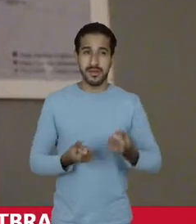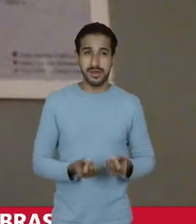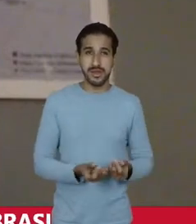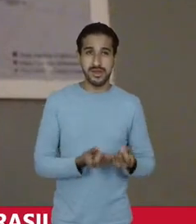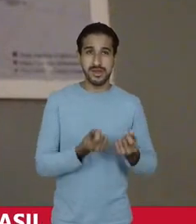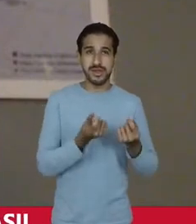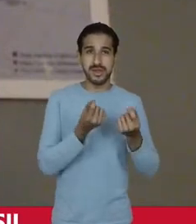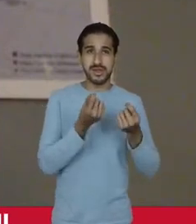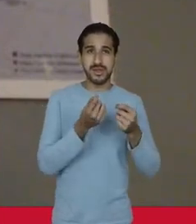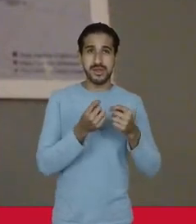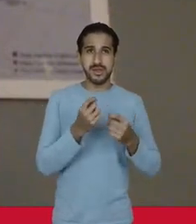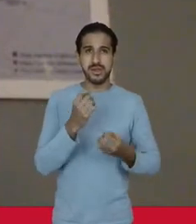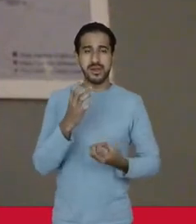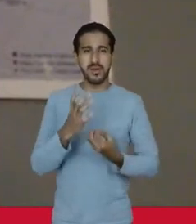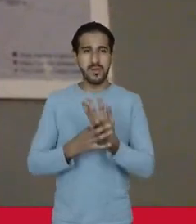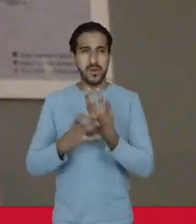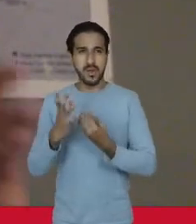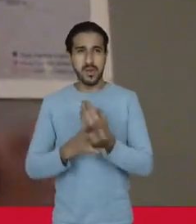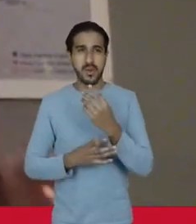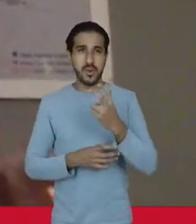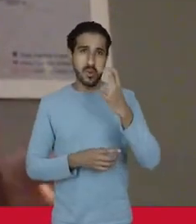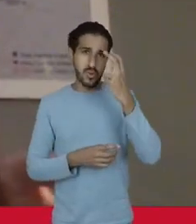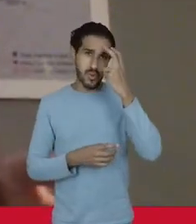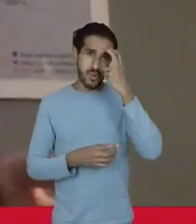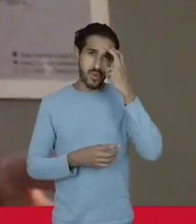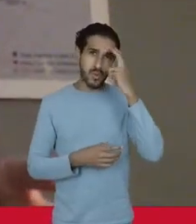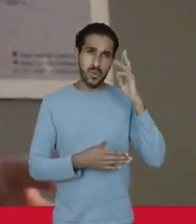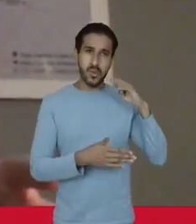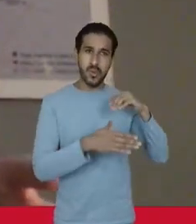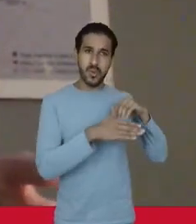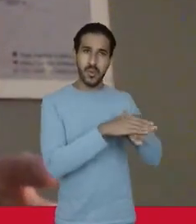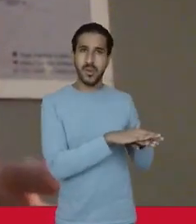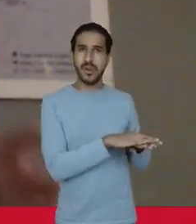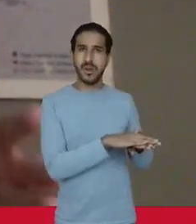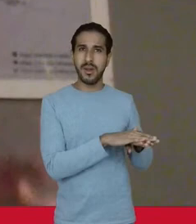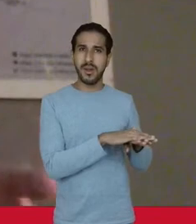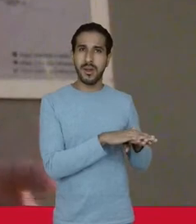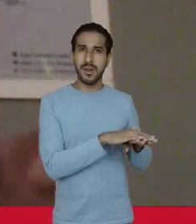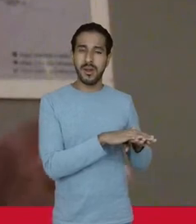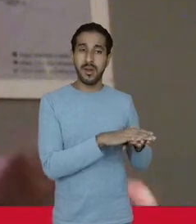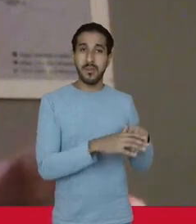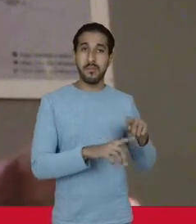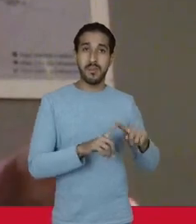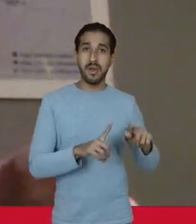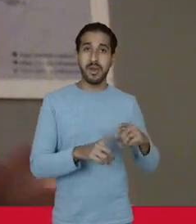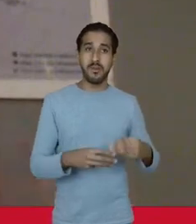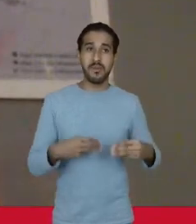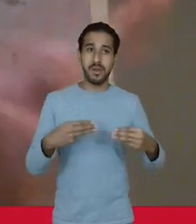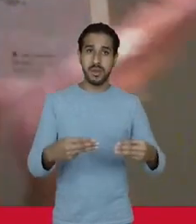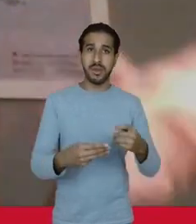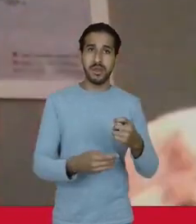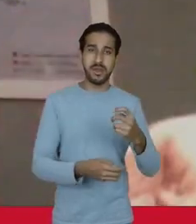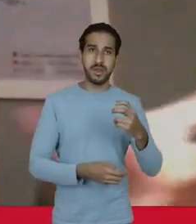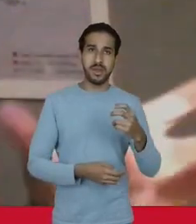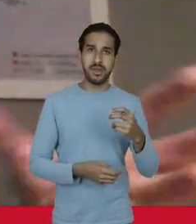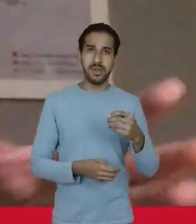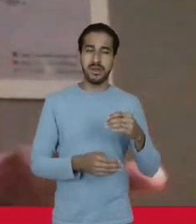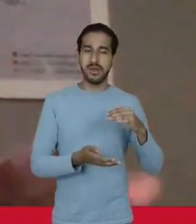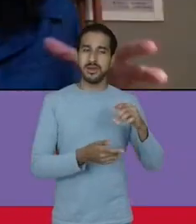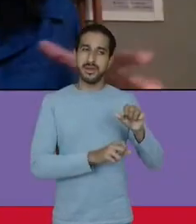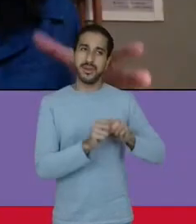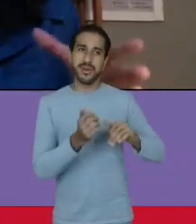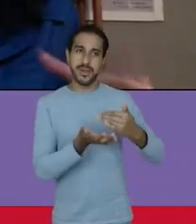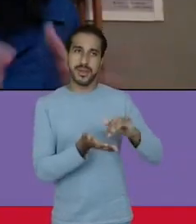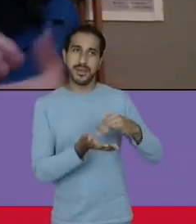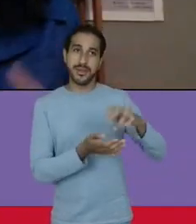dinheiro de produção cultural que está em conta e que o Ministério da Cultura, enfim, que virou a